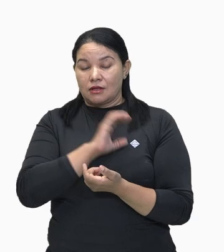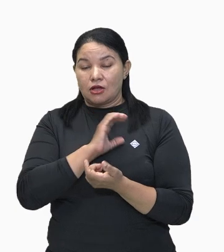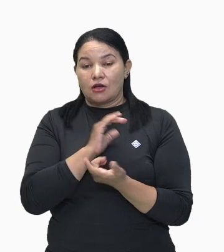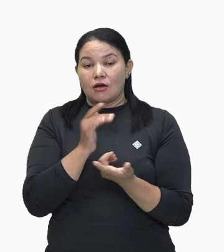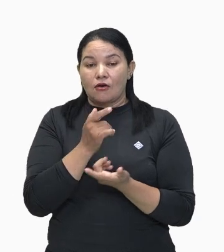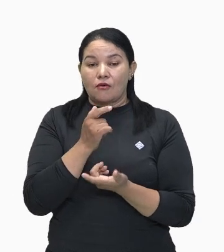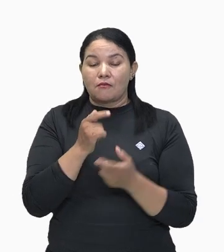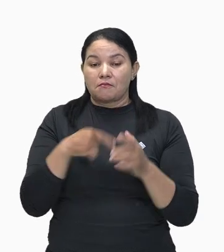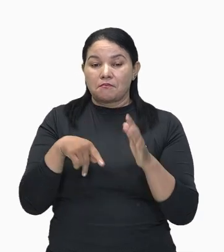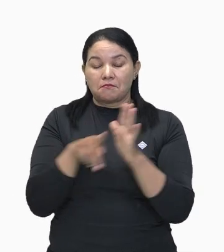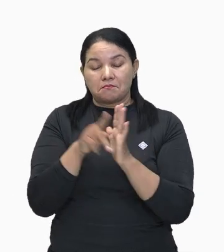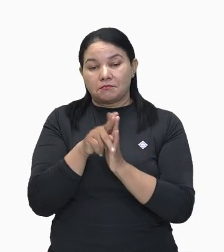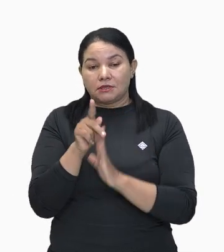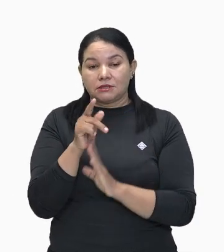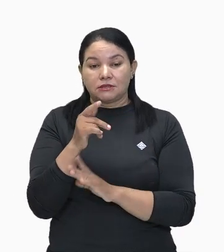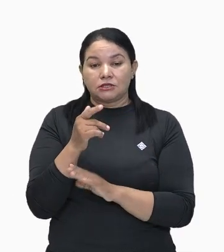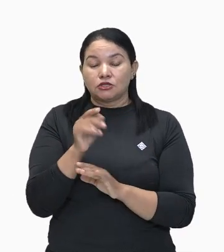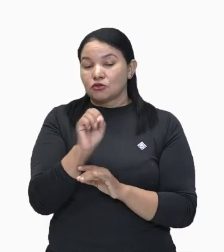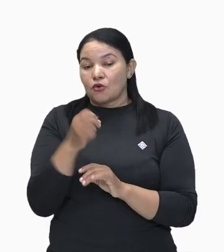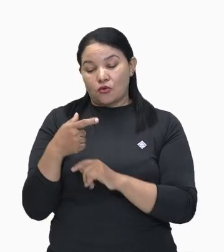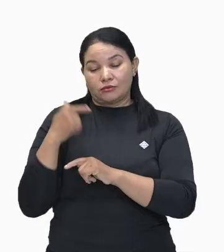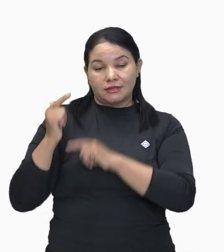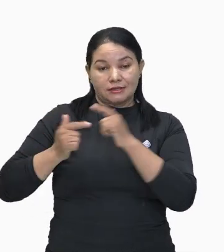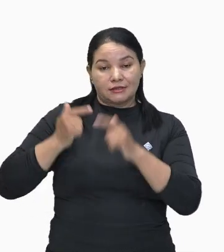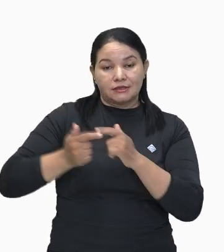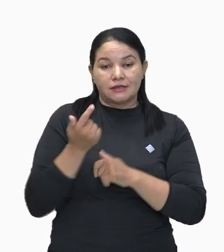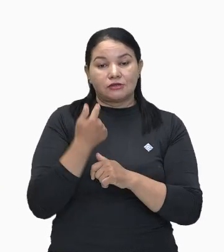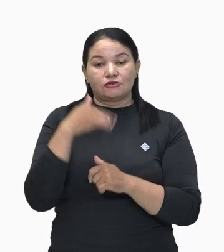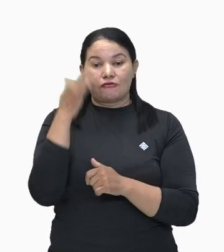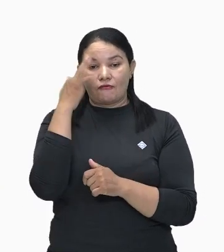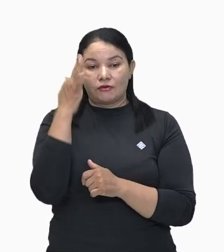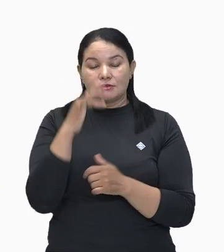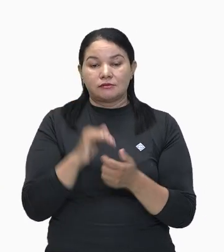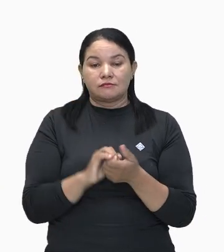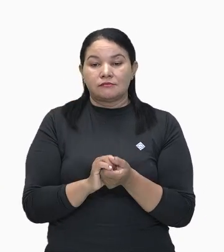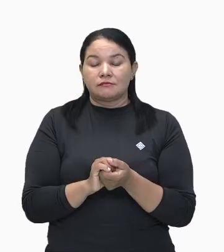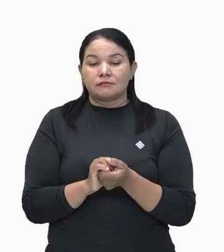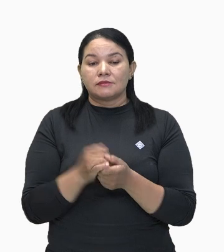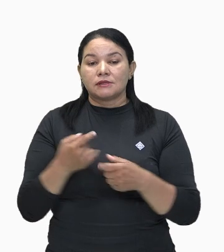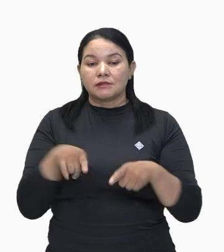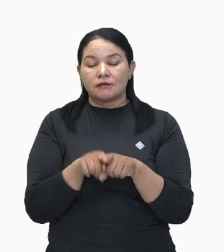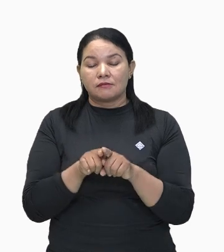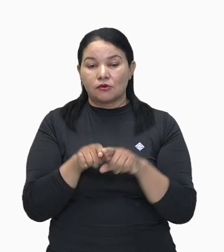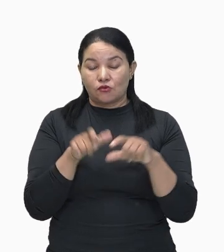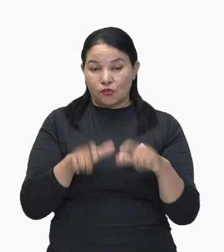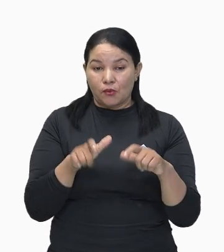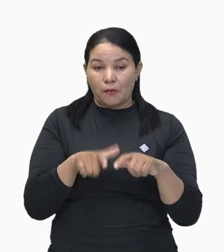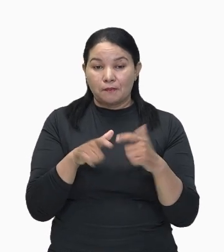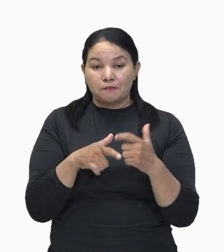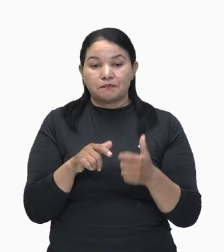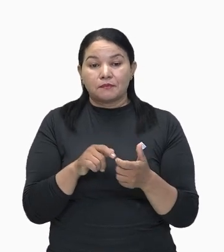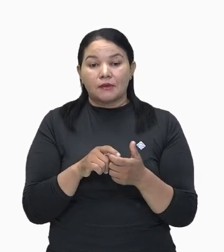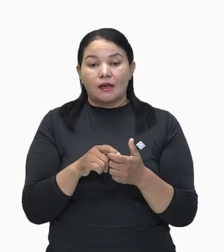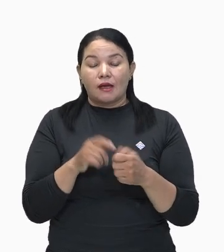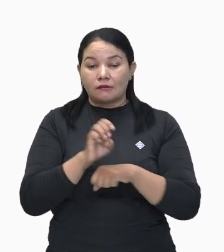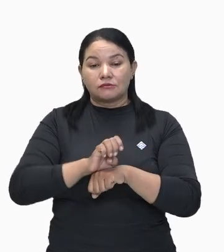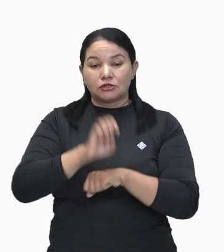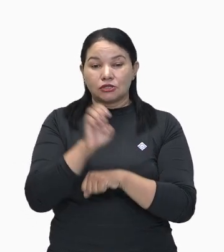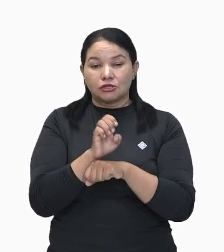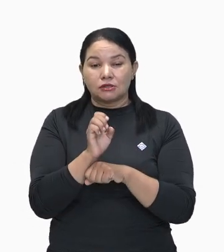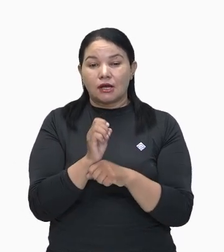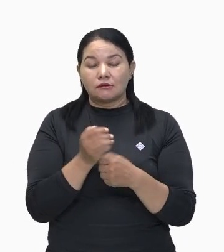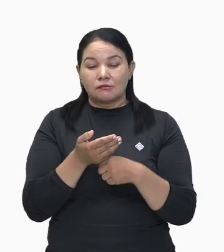franceses, descendentes de franceses. E eles fizeram ali naquela província onde é muito mais forte a